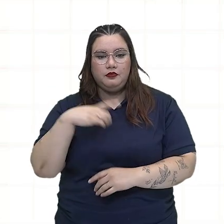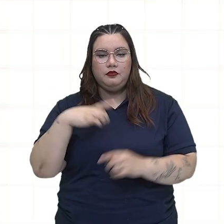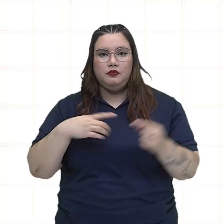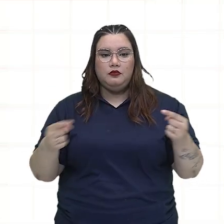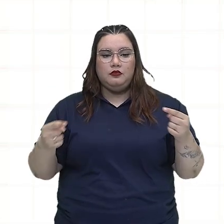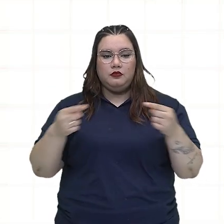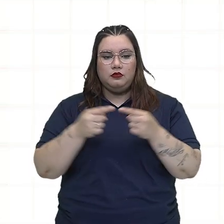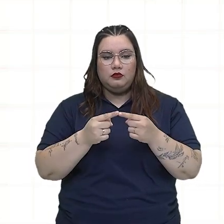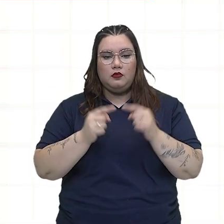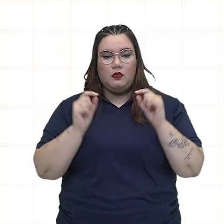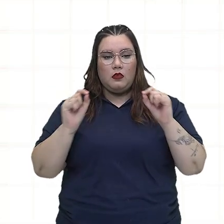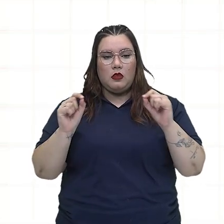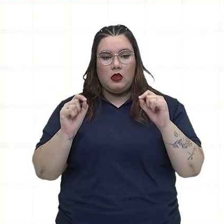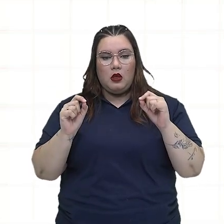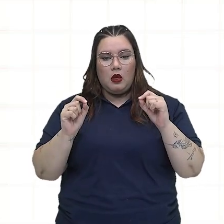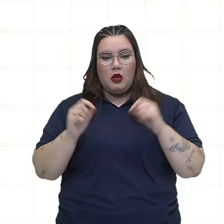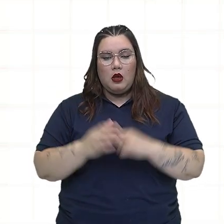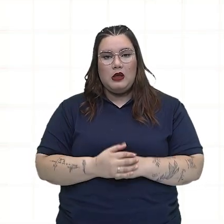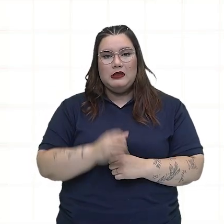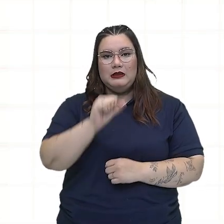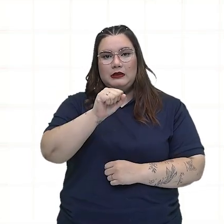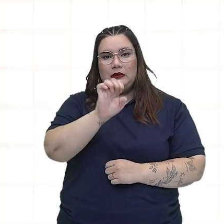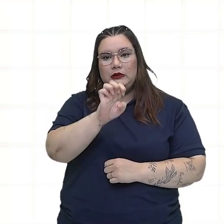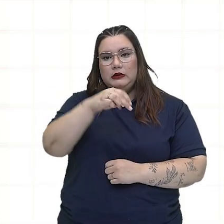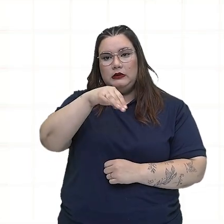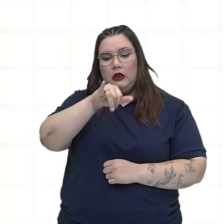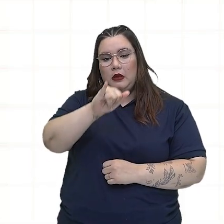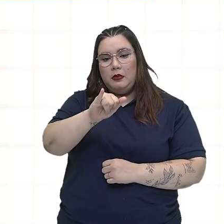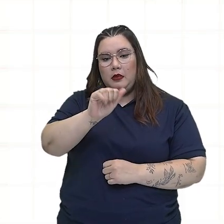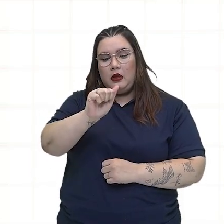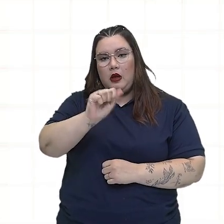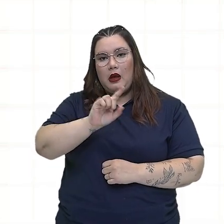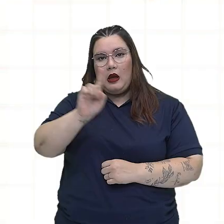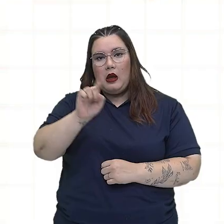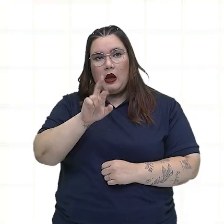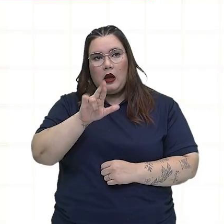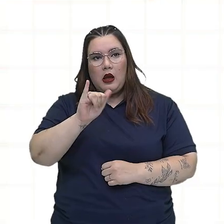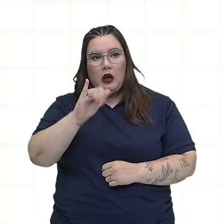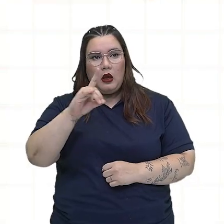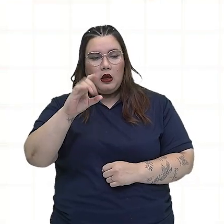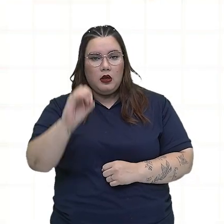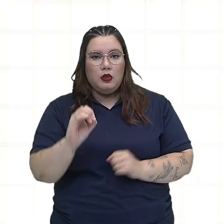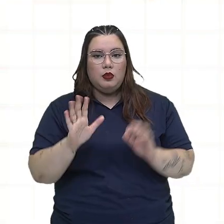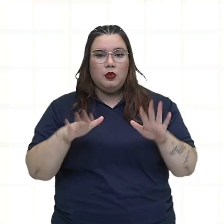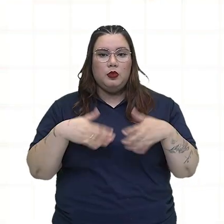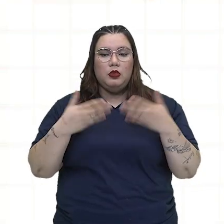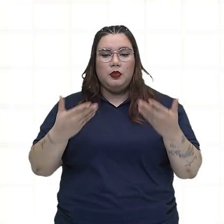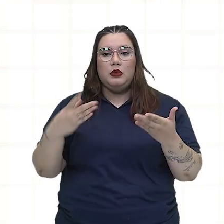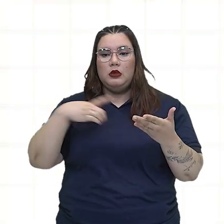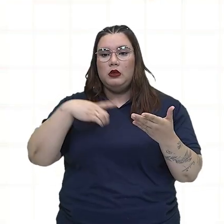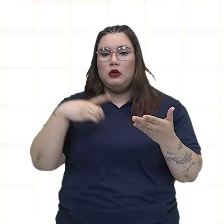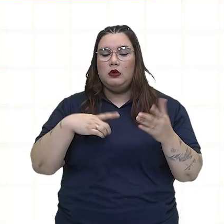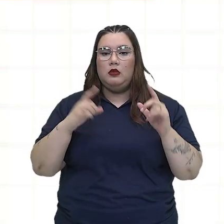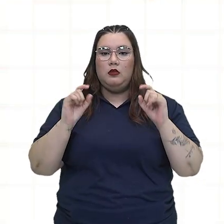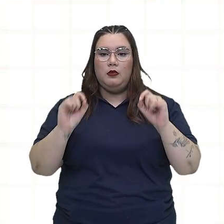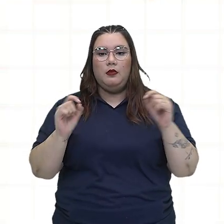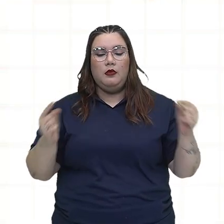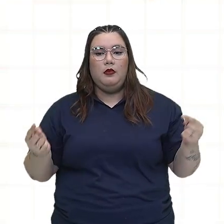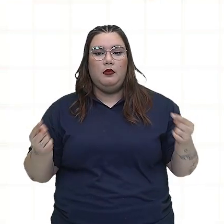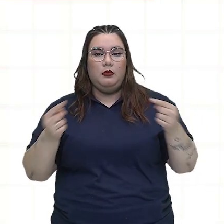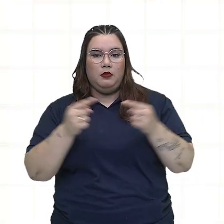ele também é chamado de clima semiárido. E aí nós vamos ter, lá no